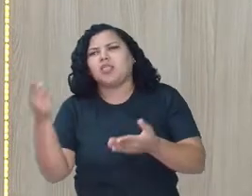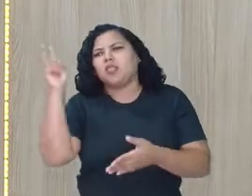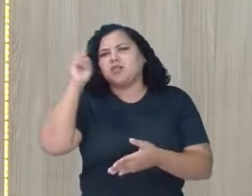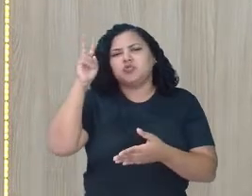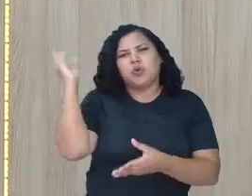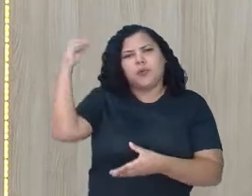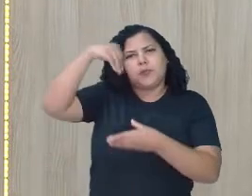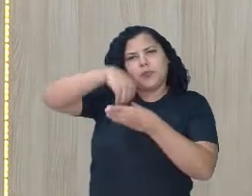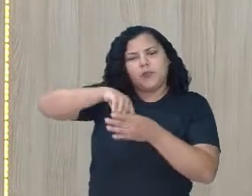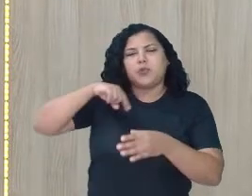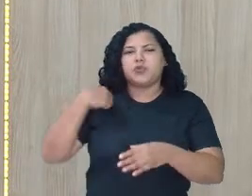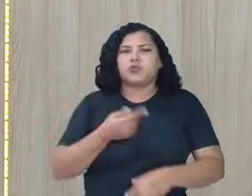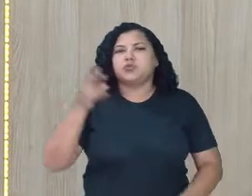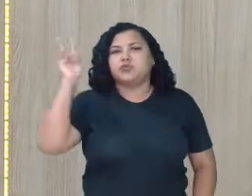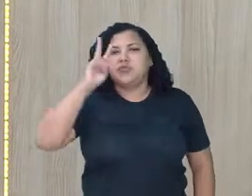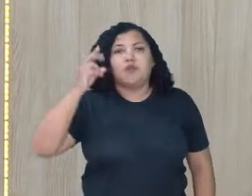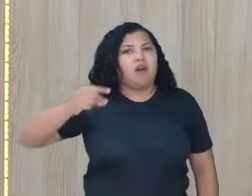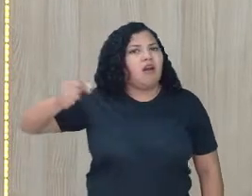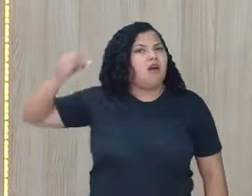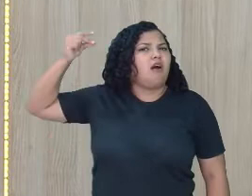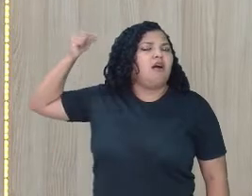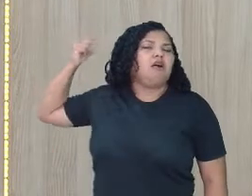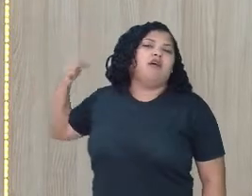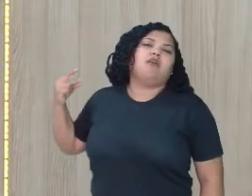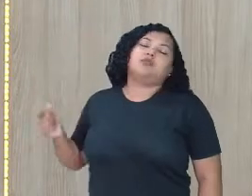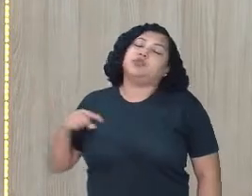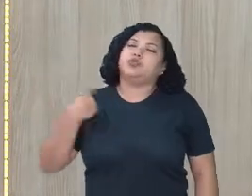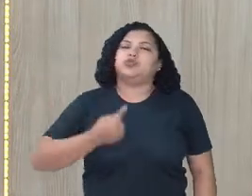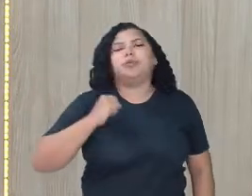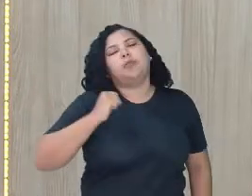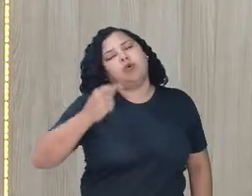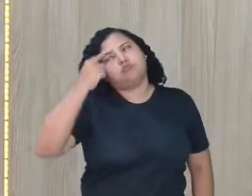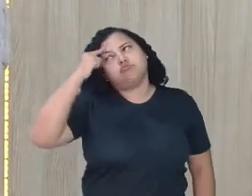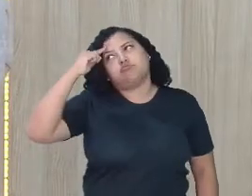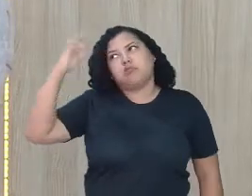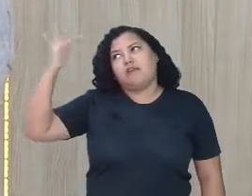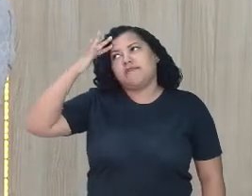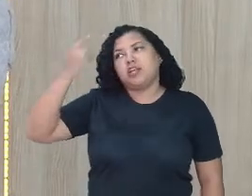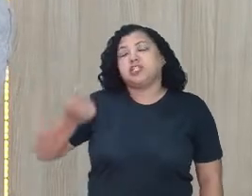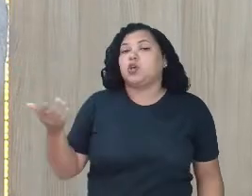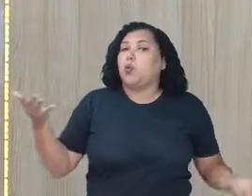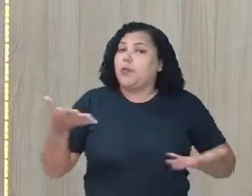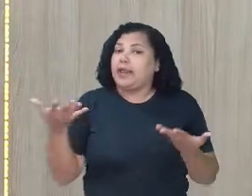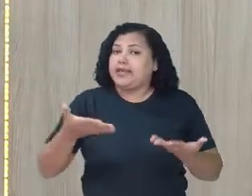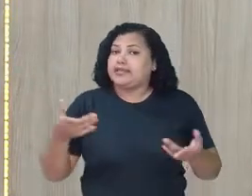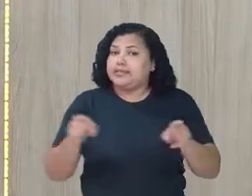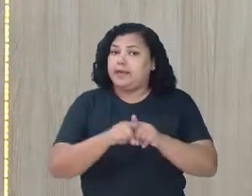histórias que a gente viveu, para que a gente possa pensar melhor, não só o presente, como